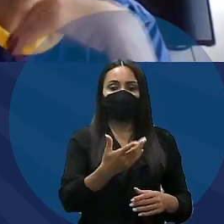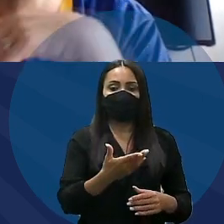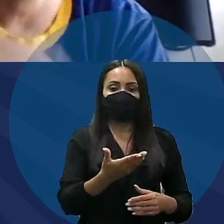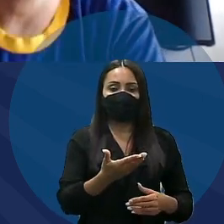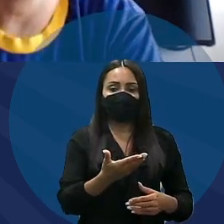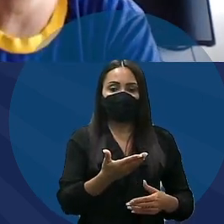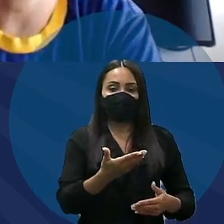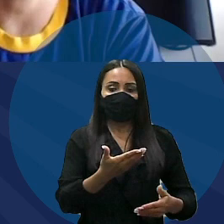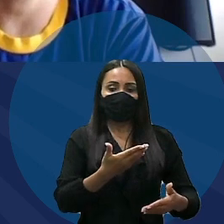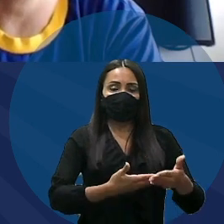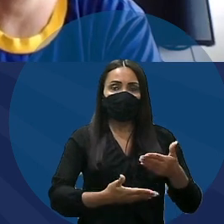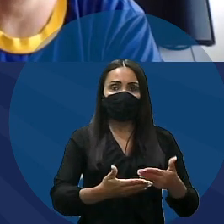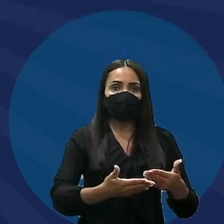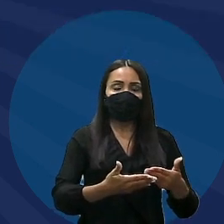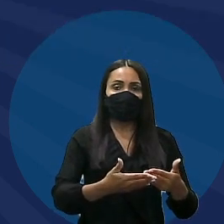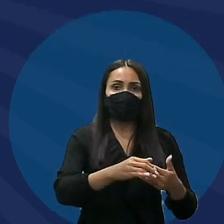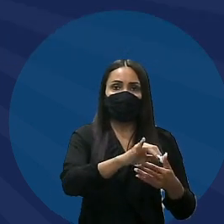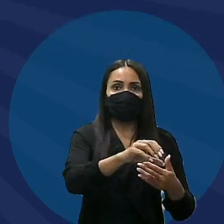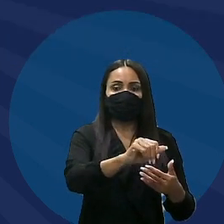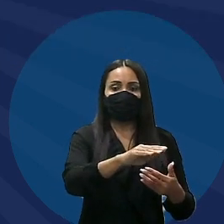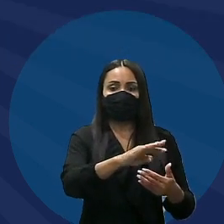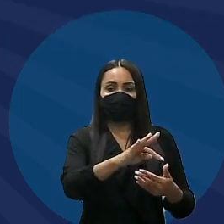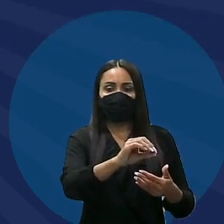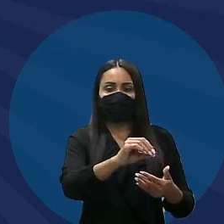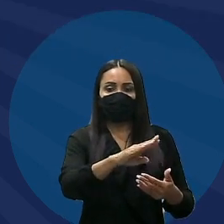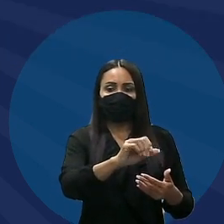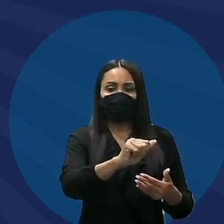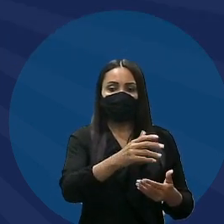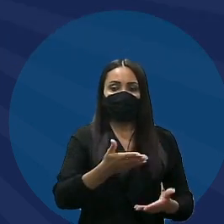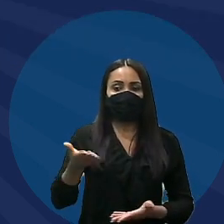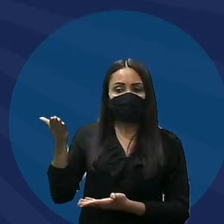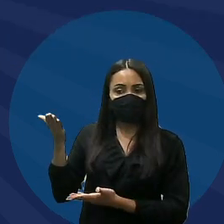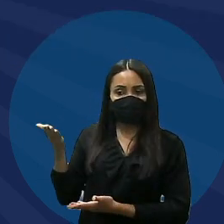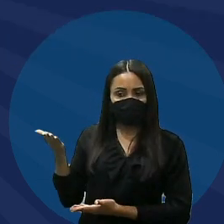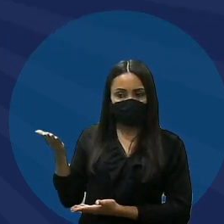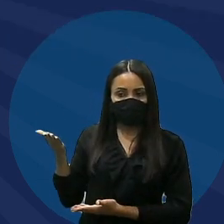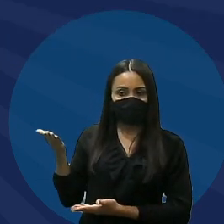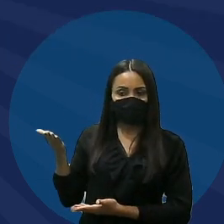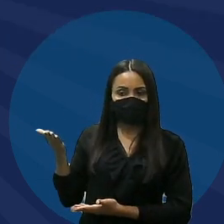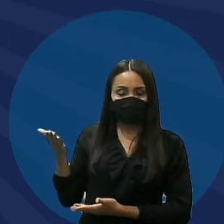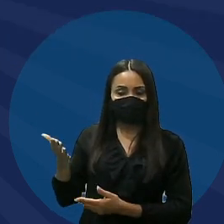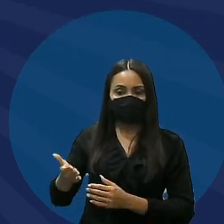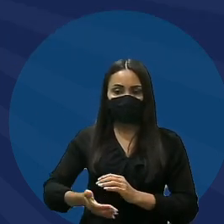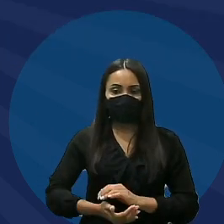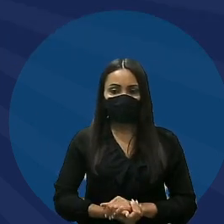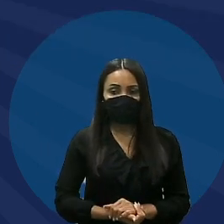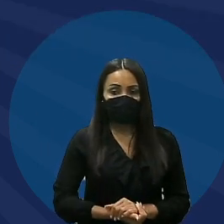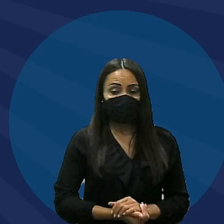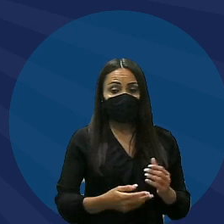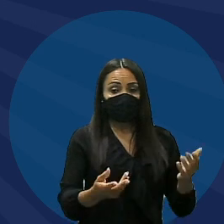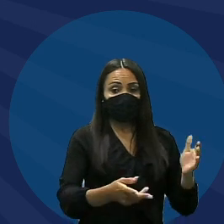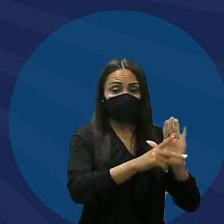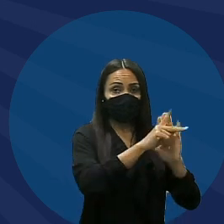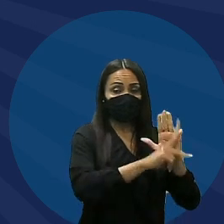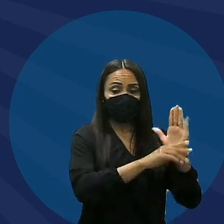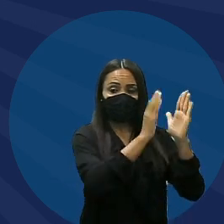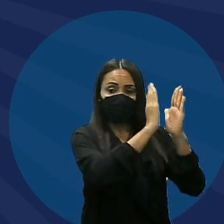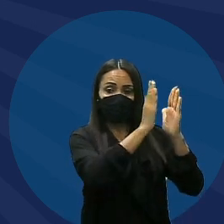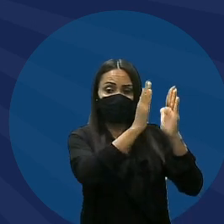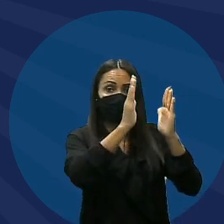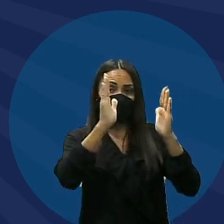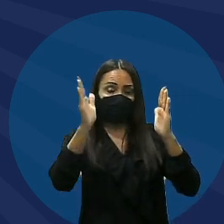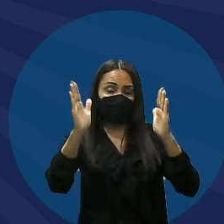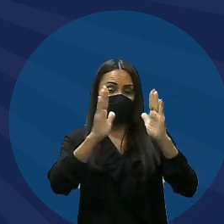da GRE do Sertão do Médio São Francisco, do Submédio São Francisco, com o projeto Biblioteca